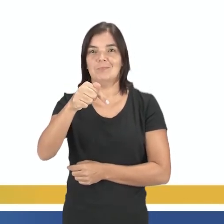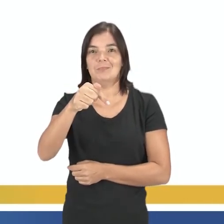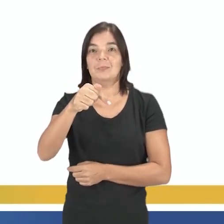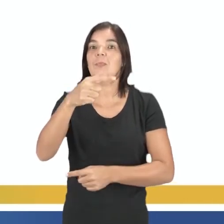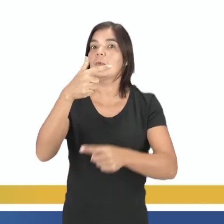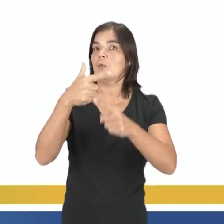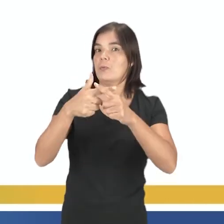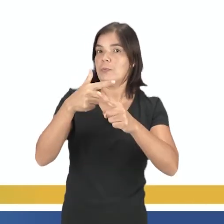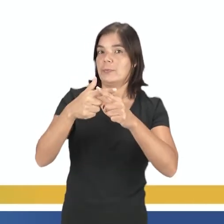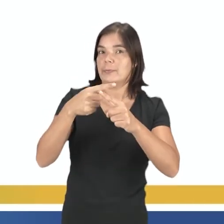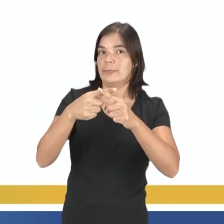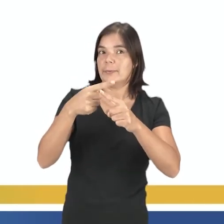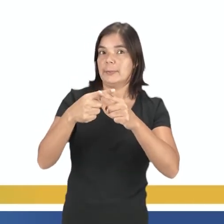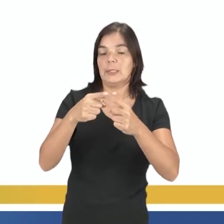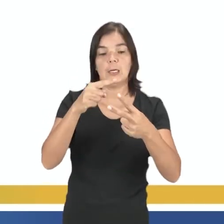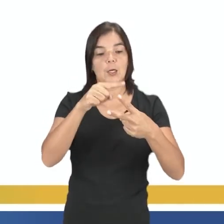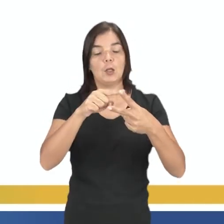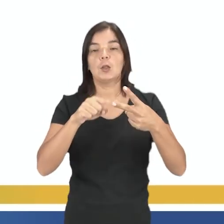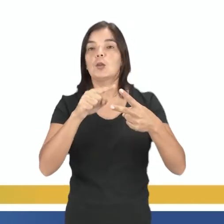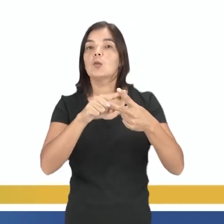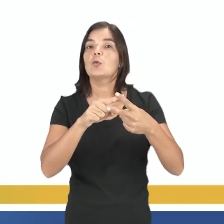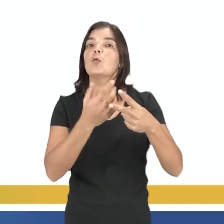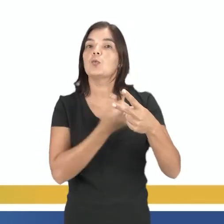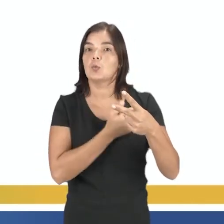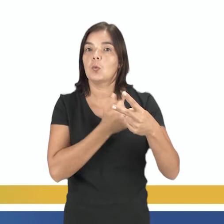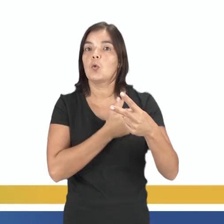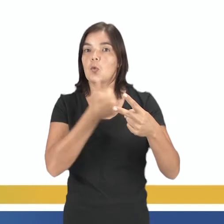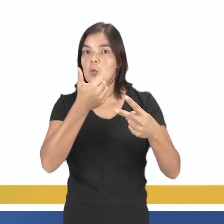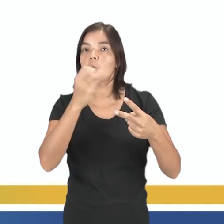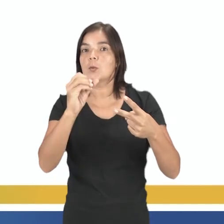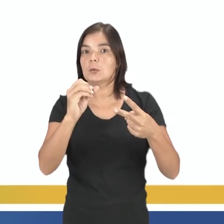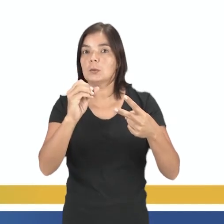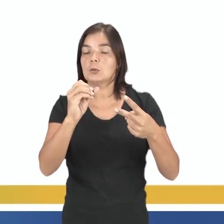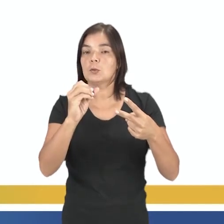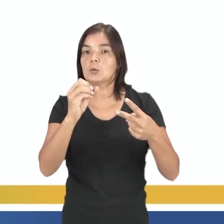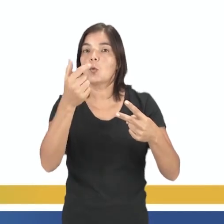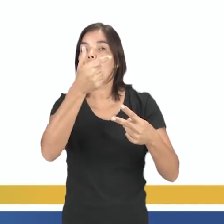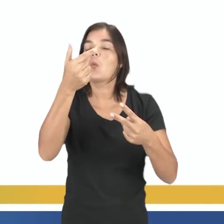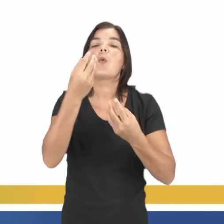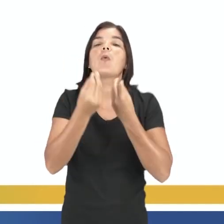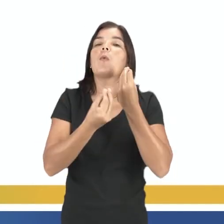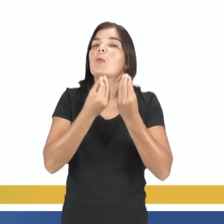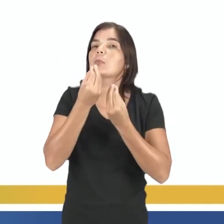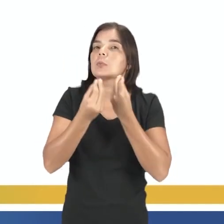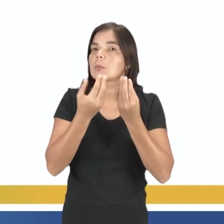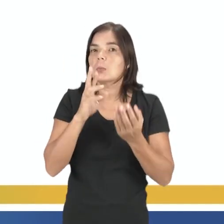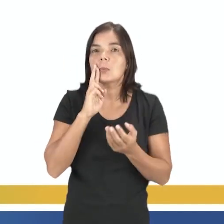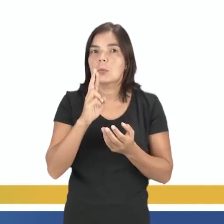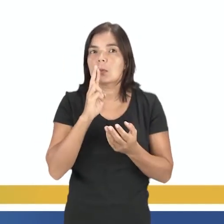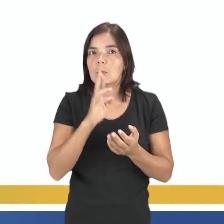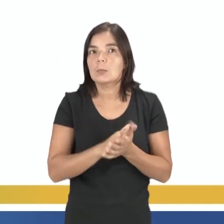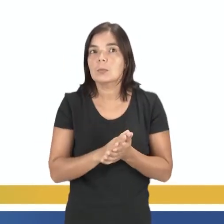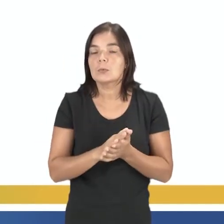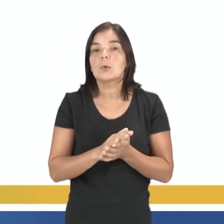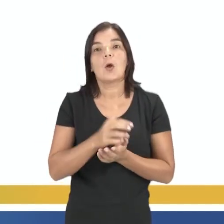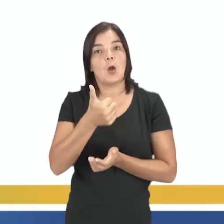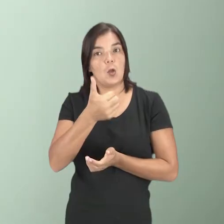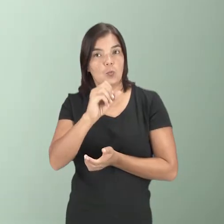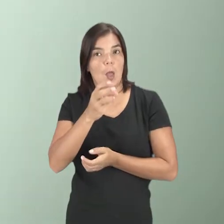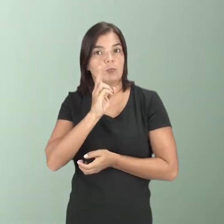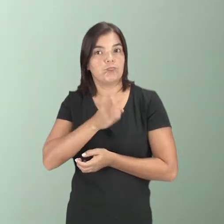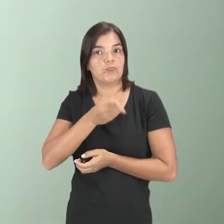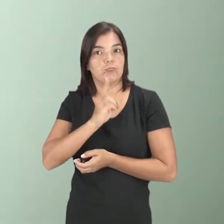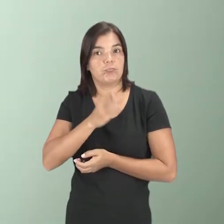39,857. Tem dois valores ali com expoente, eu tenho duas potências. Como que eu vou resolver essas potências? Você conserva a